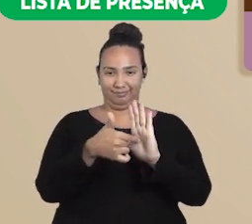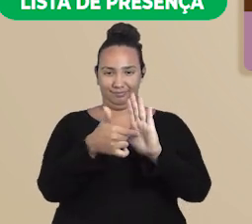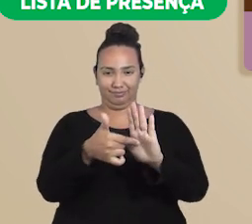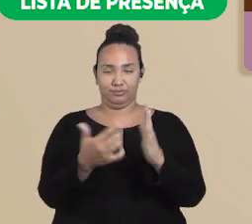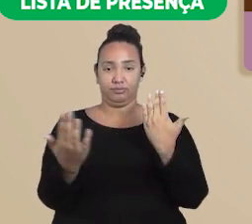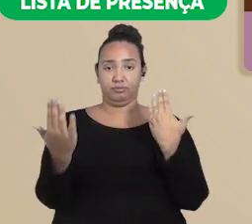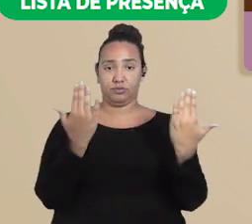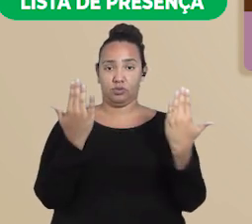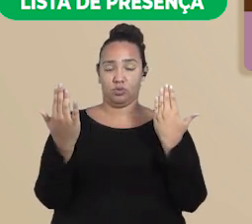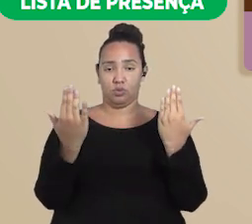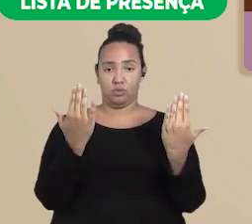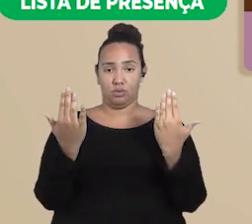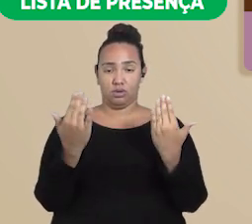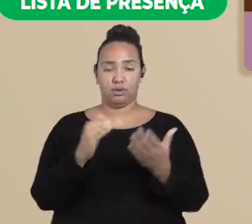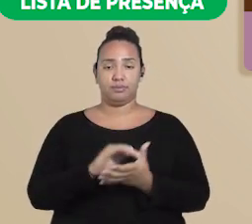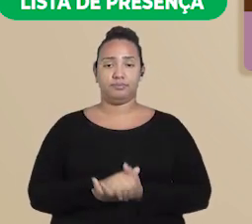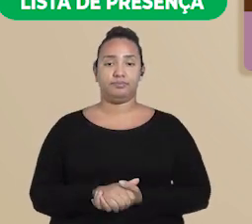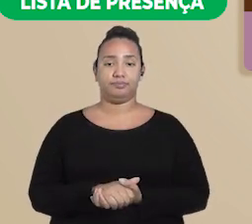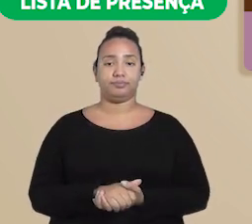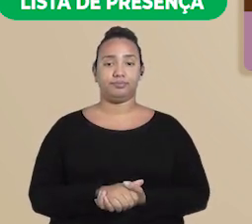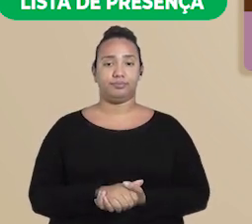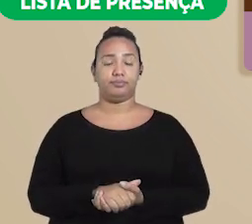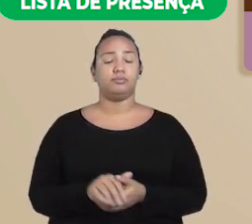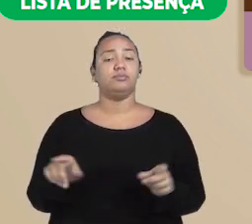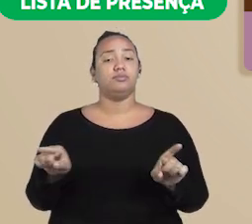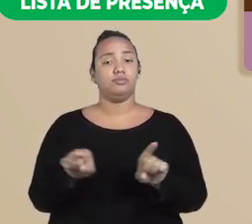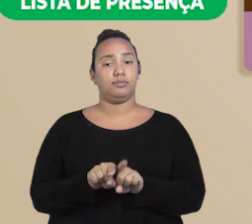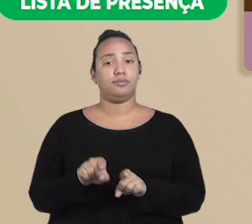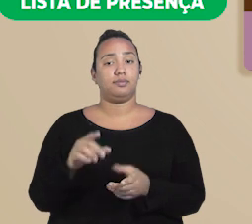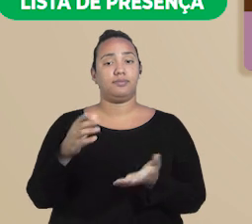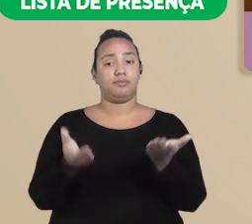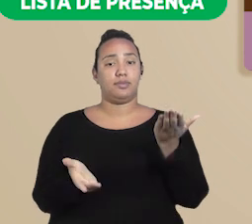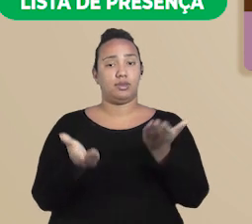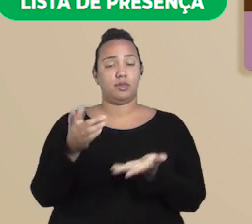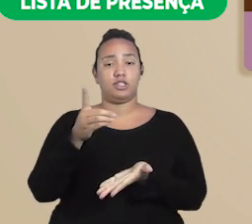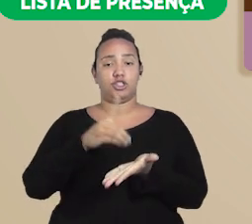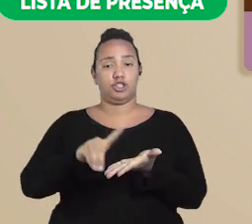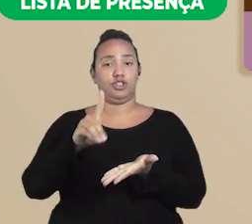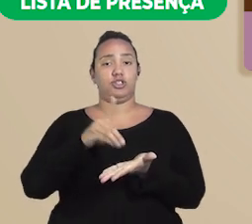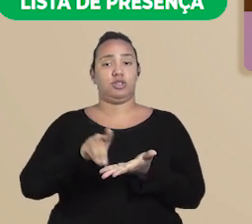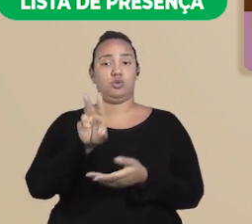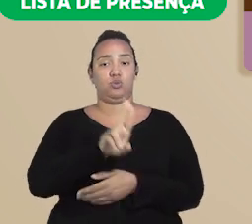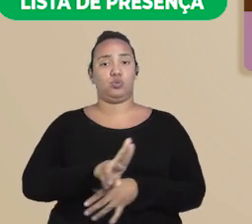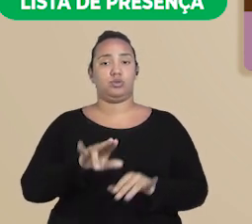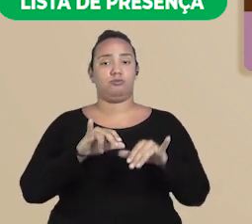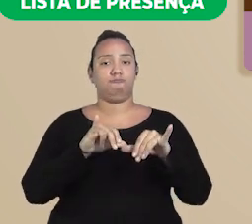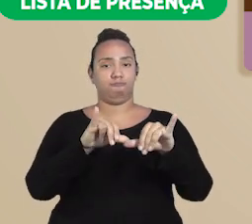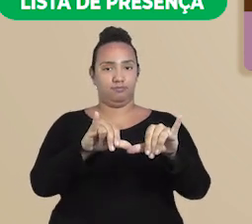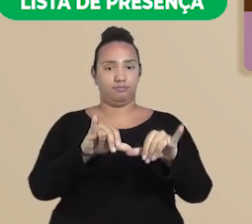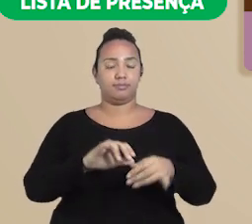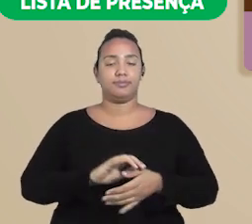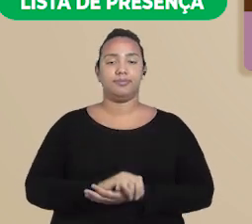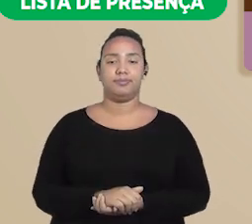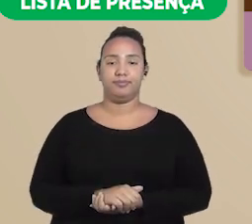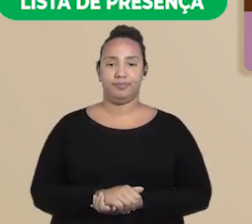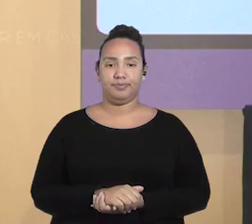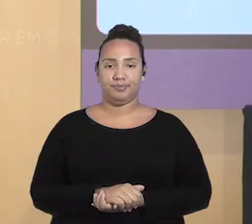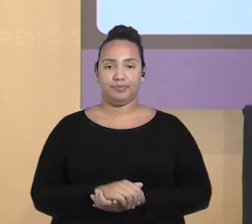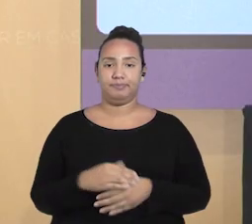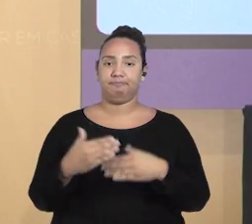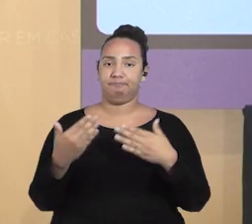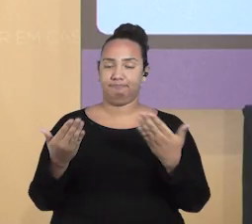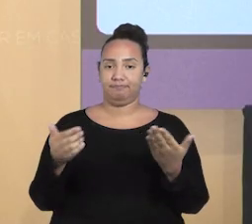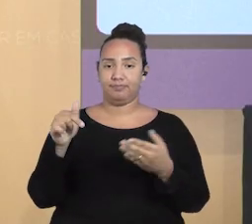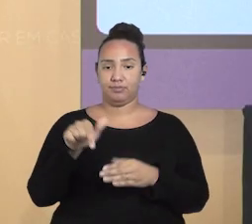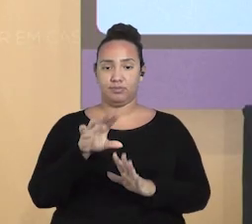para comparar produtos de diferentes massas. E a balança digital, utilizada em supermercados.